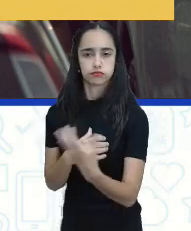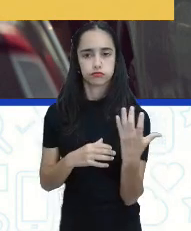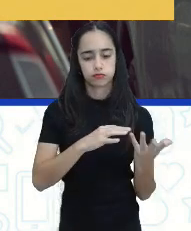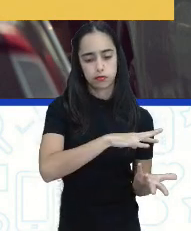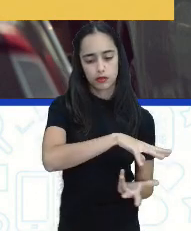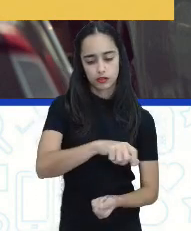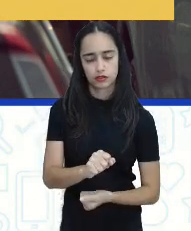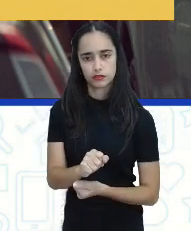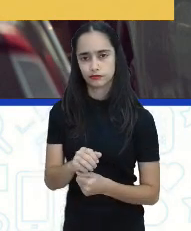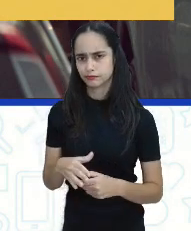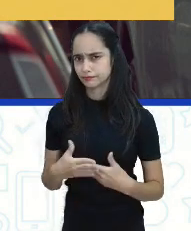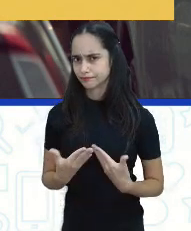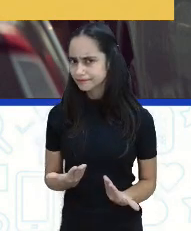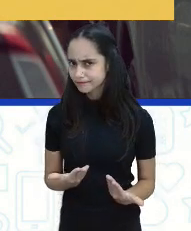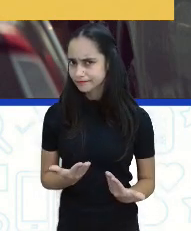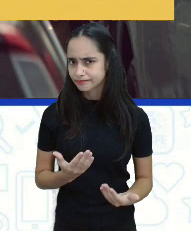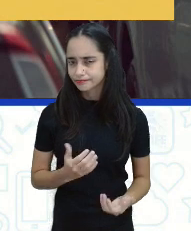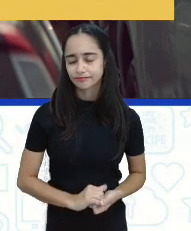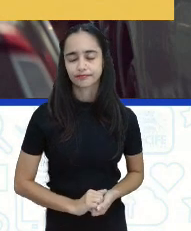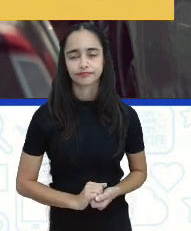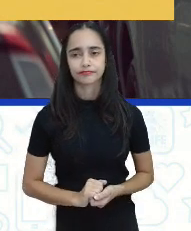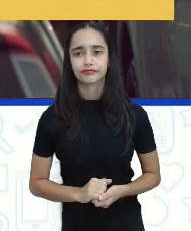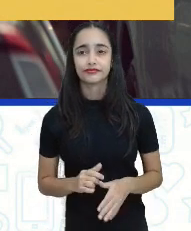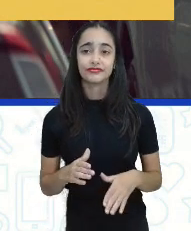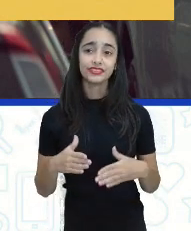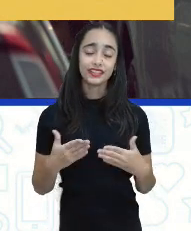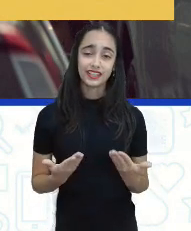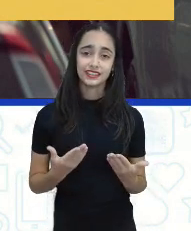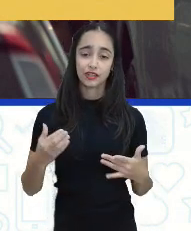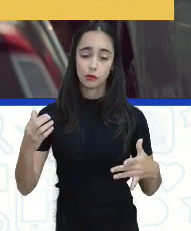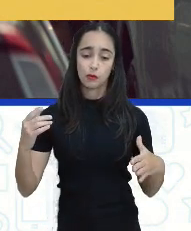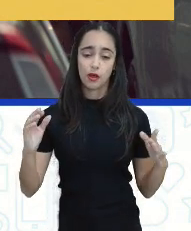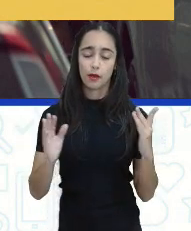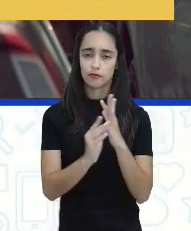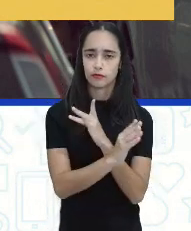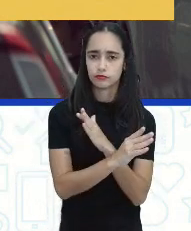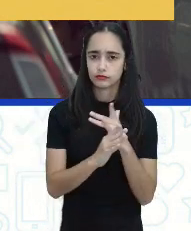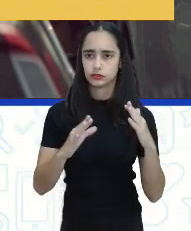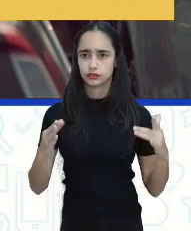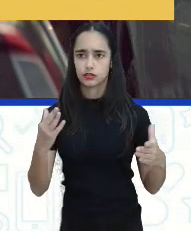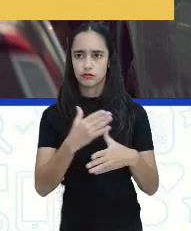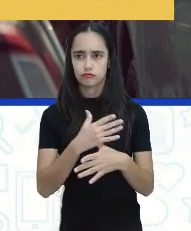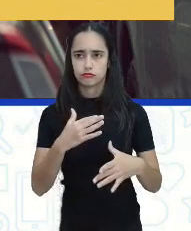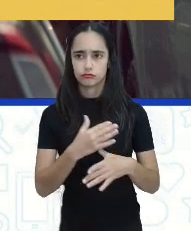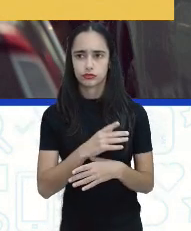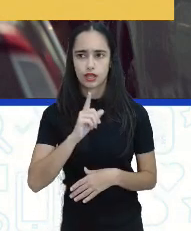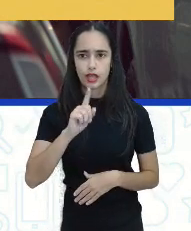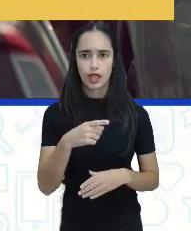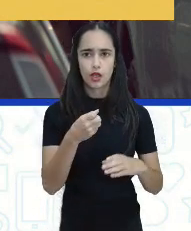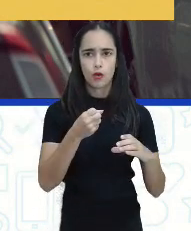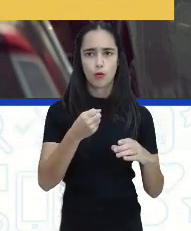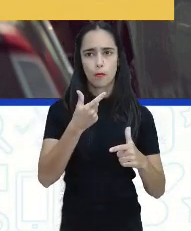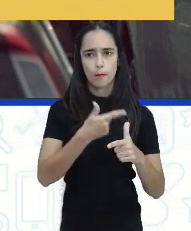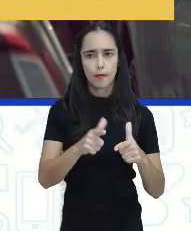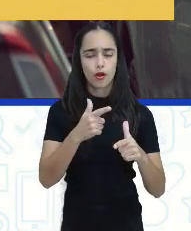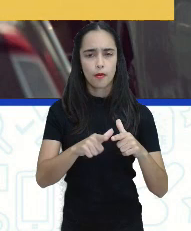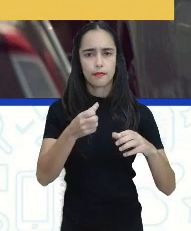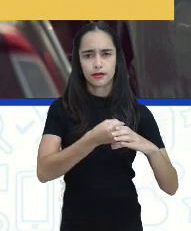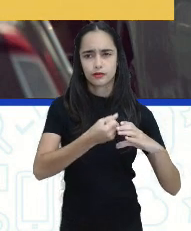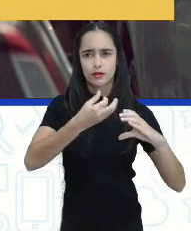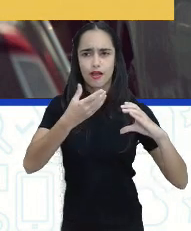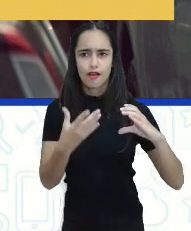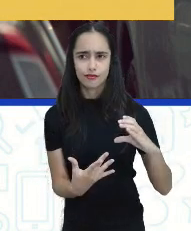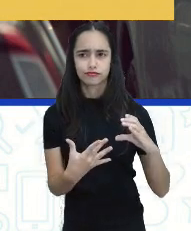urbana vem sendo apontada como um problema característico dos centros urbanos. Então, vamos pensar um pouco nos nossos colegas